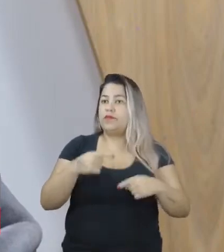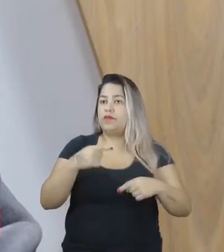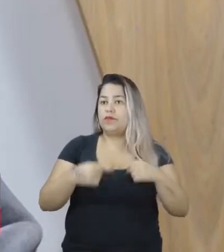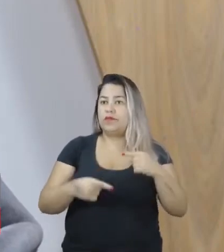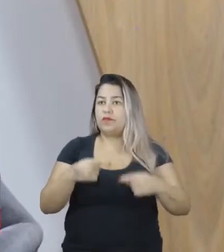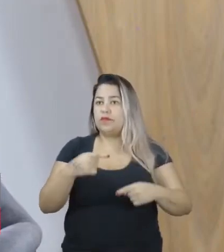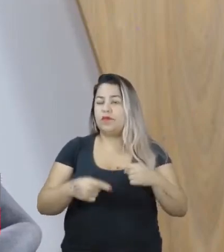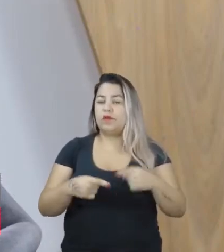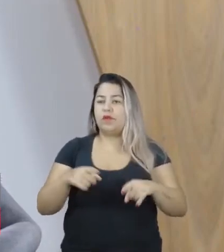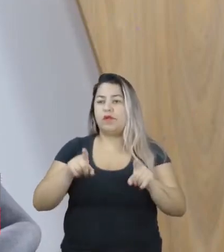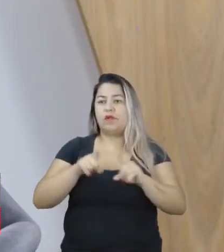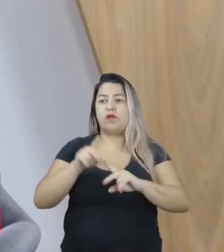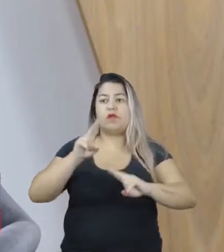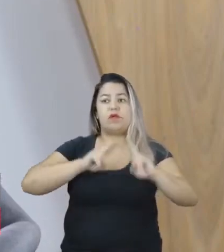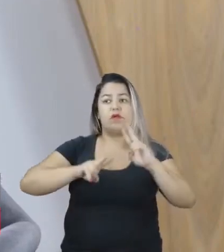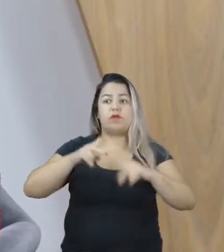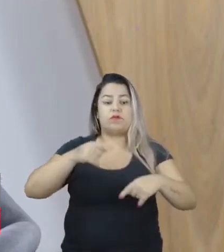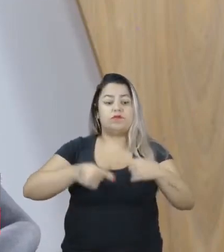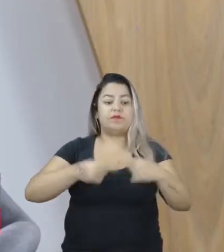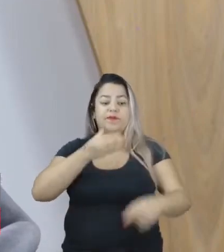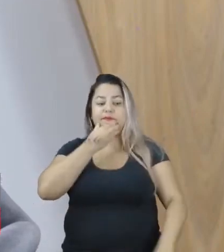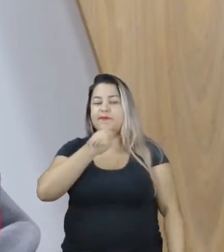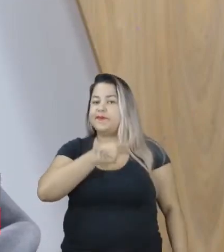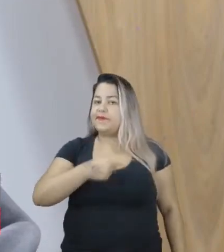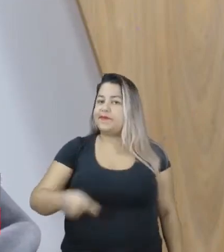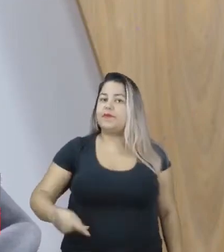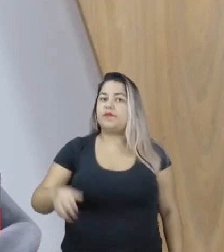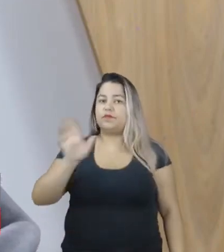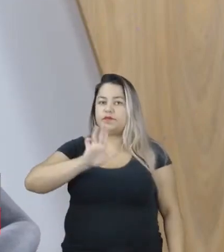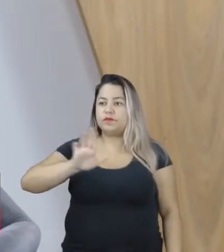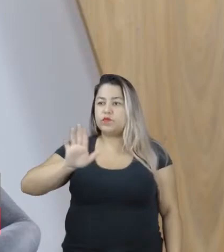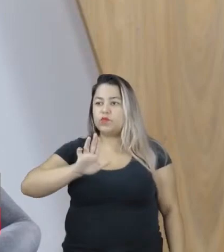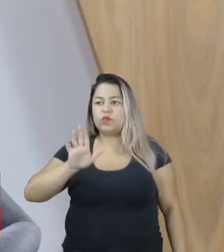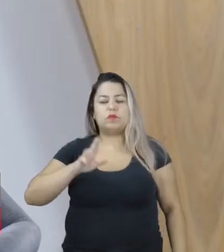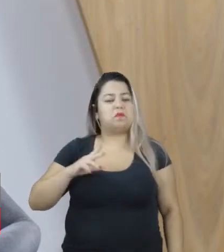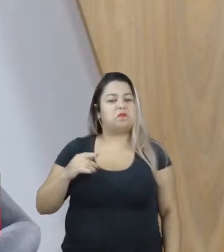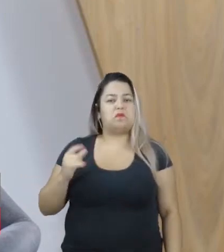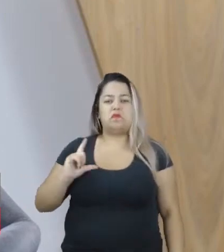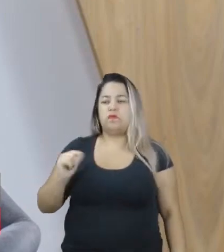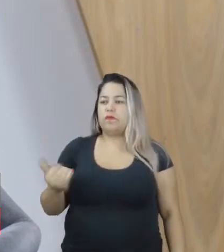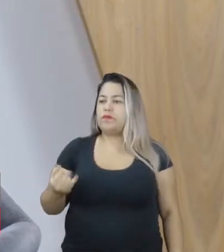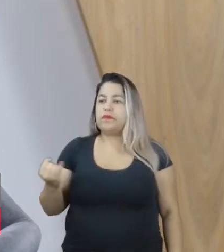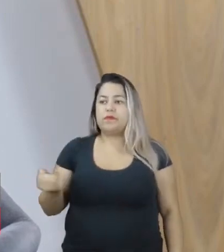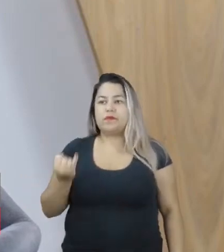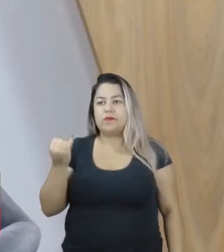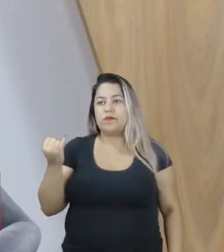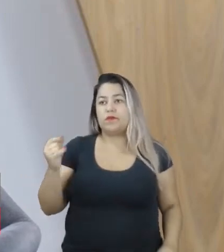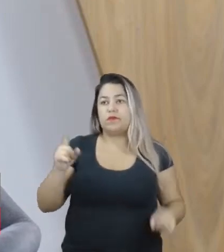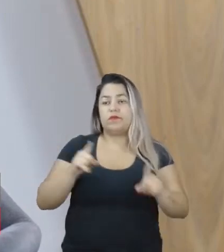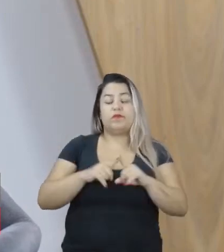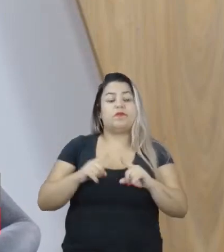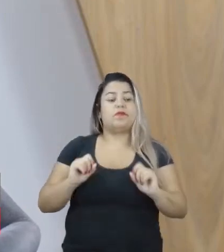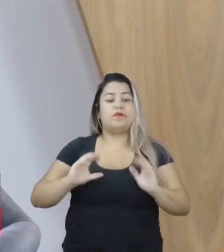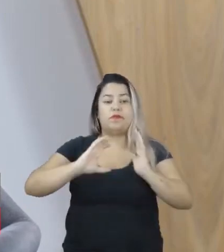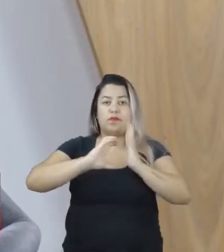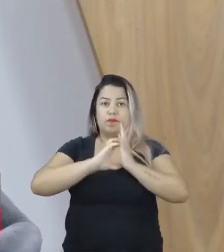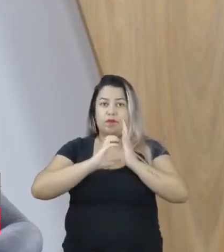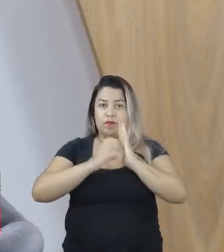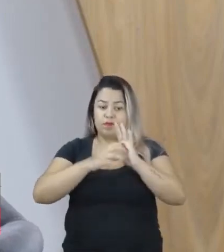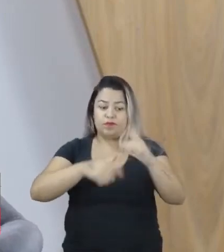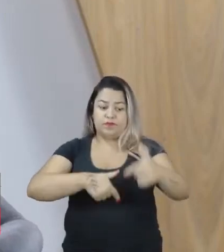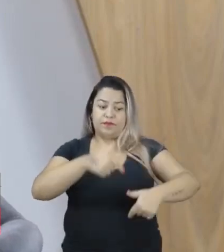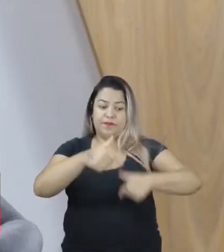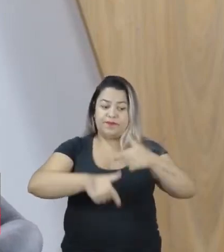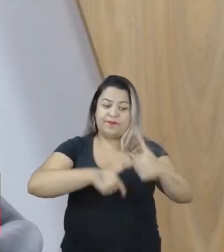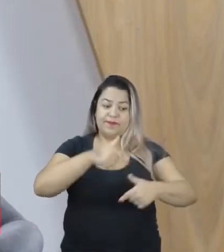o oposto da visão do presidente Lula. O presidente Lula trabalha bem com todo mundo, não importa, inclusive, o partido do governador, porque para ele